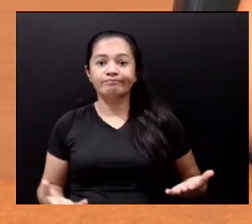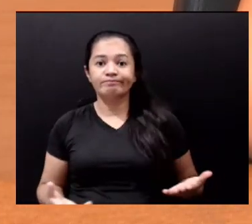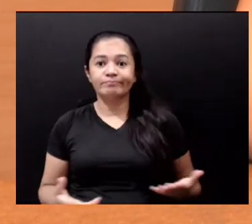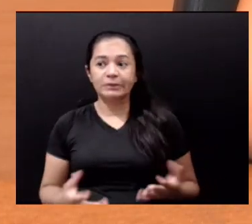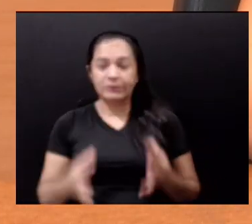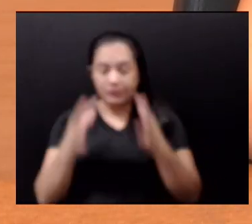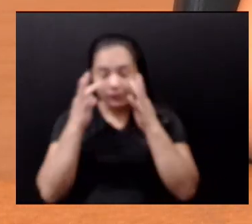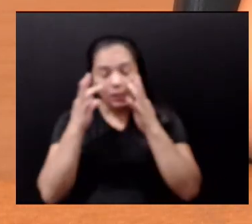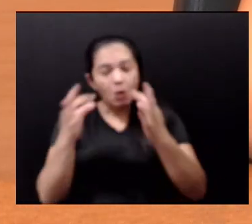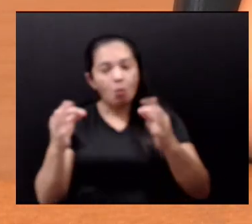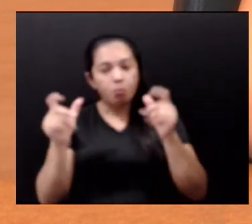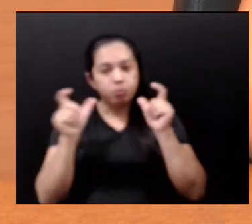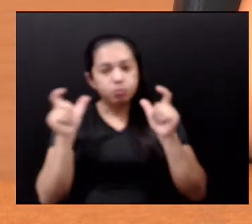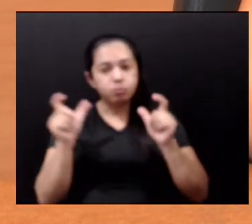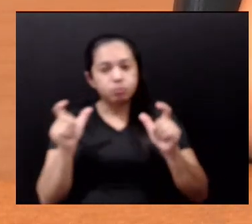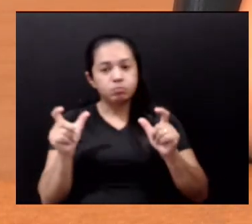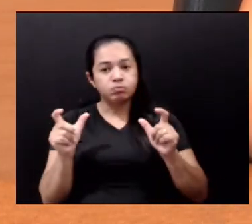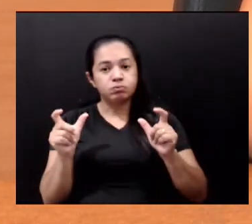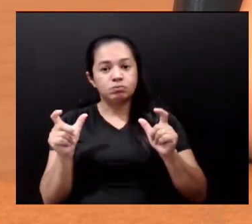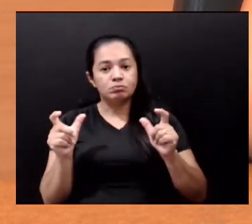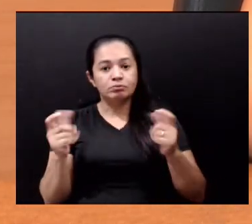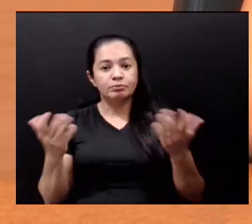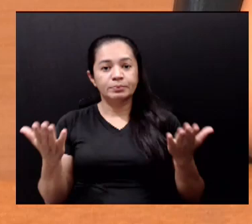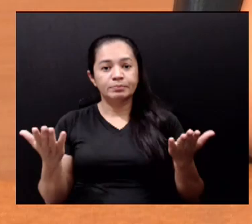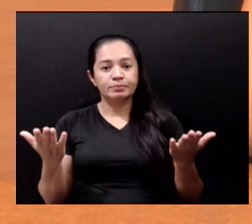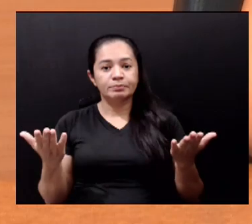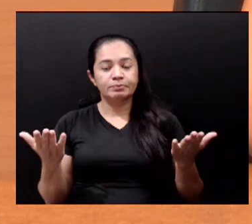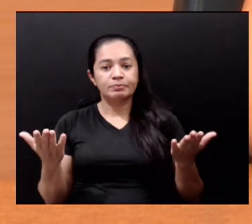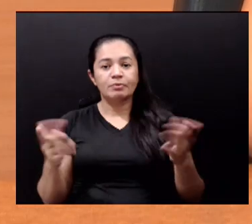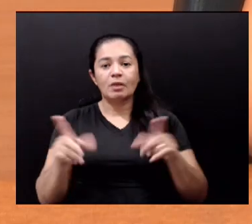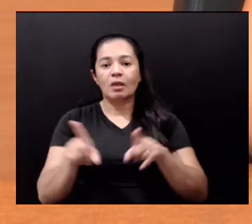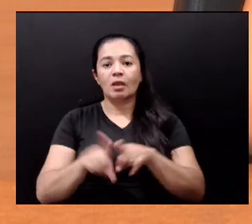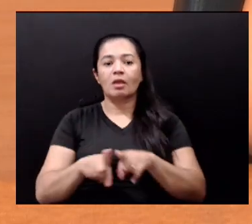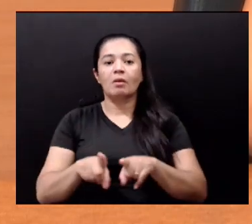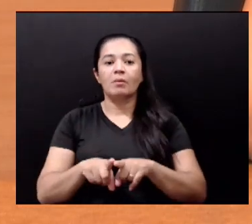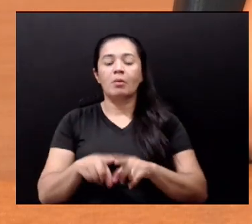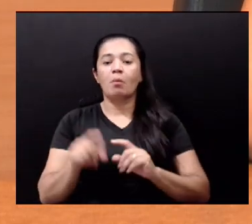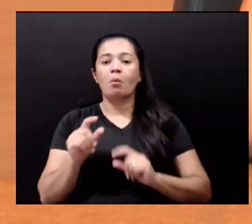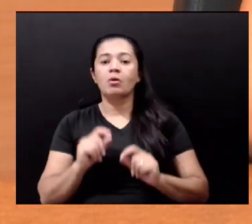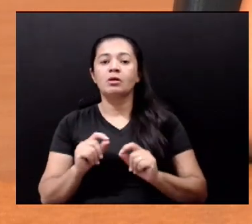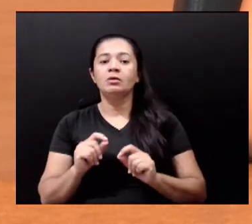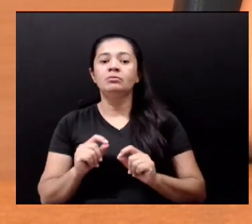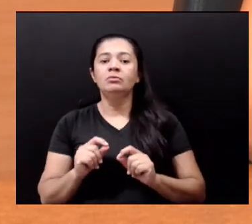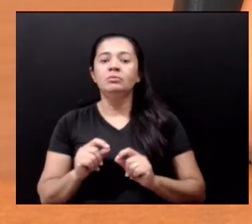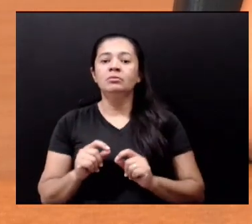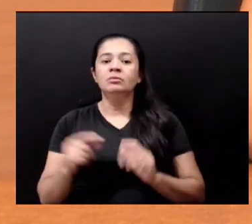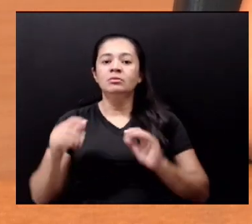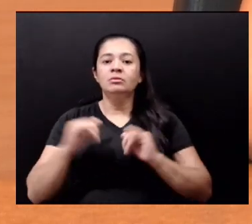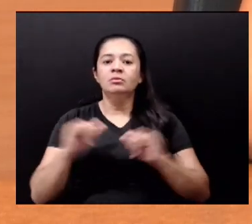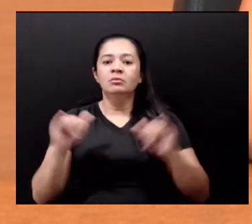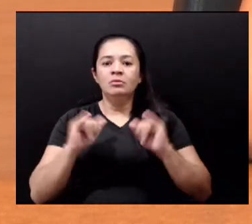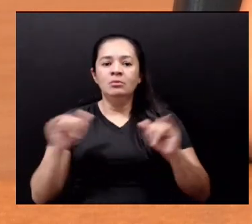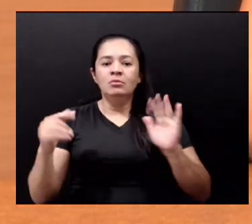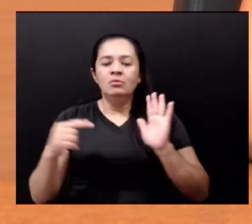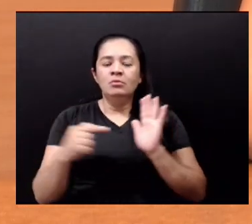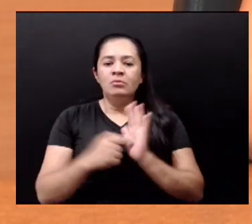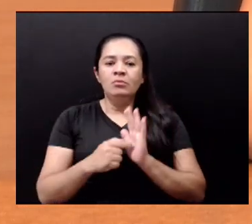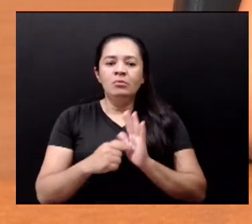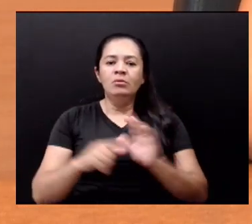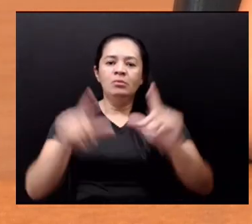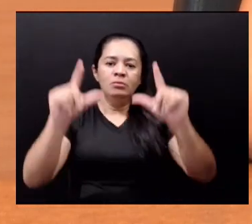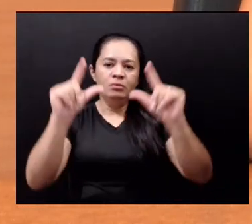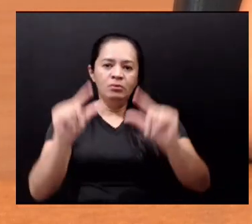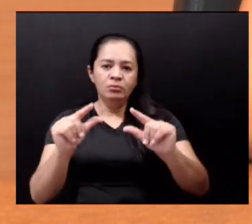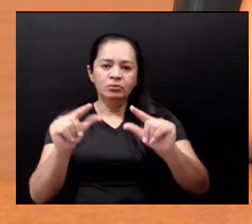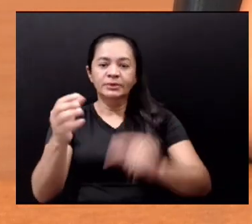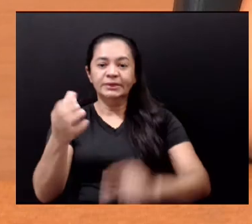atenção. E também chama a atenção que houve uma redução da notificação de violência sexual em